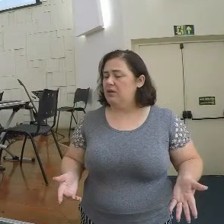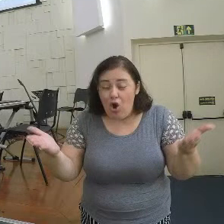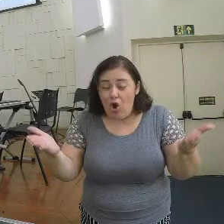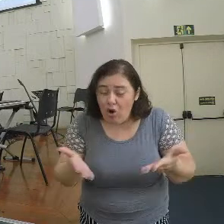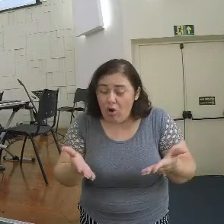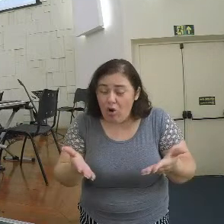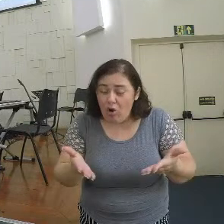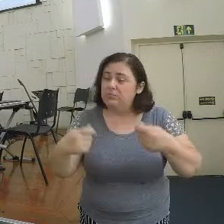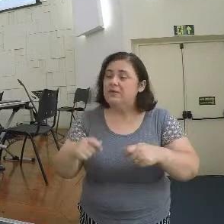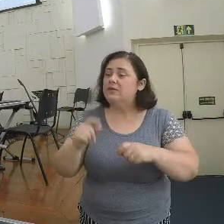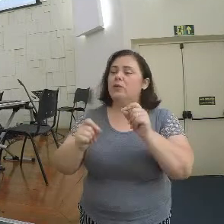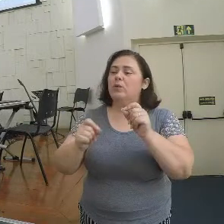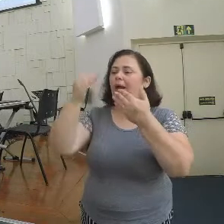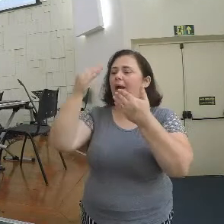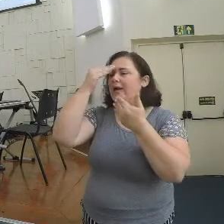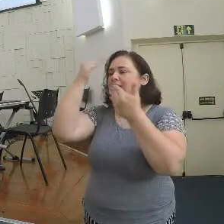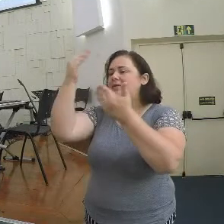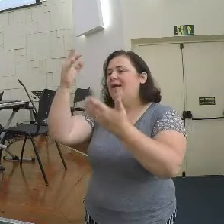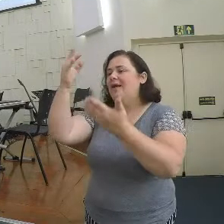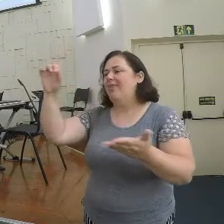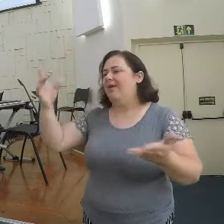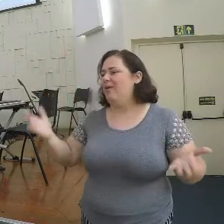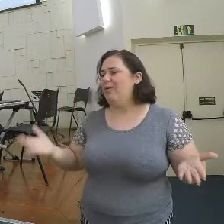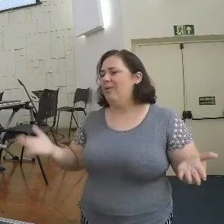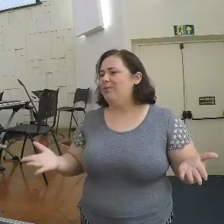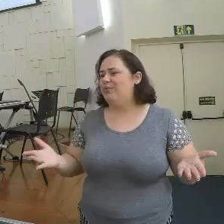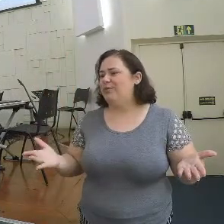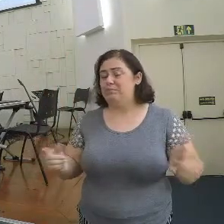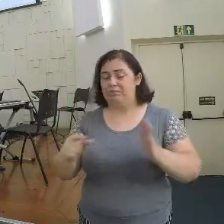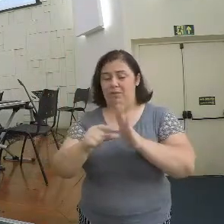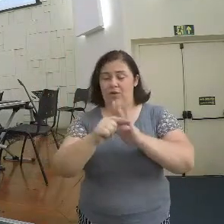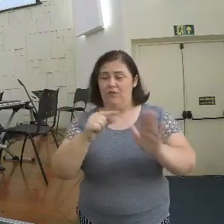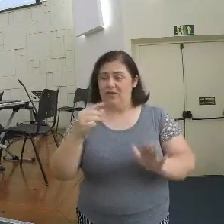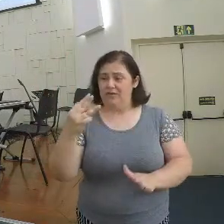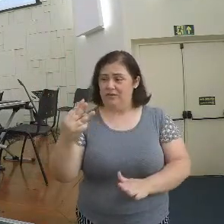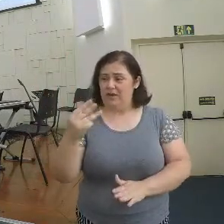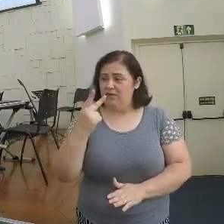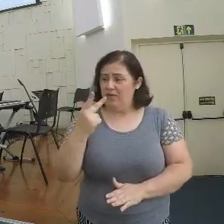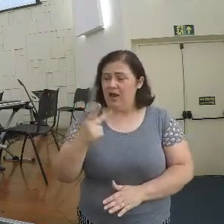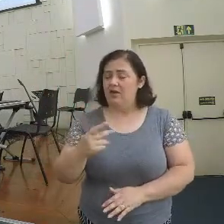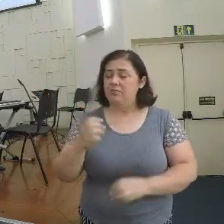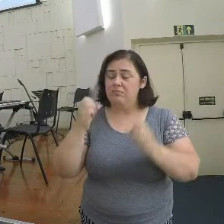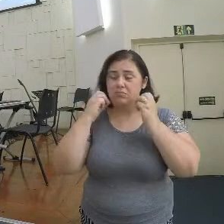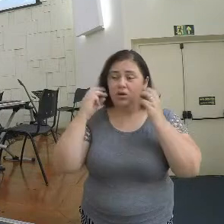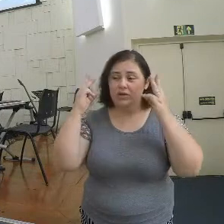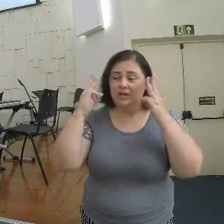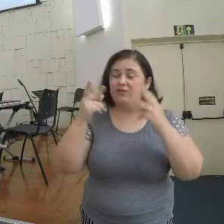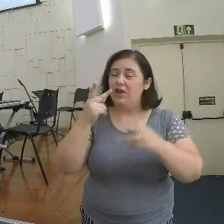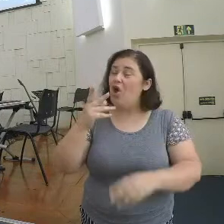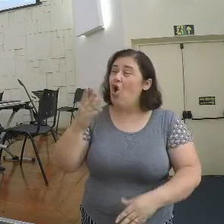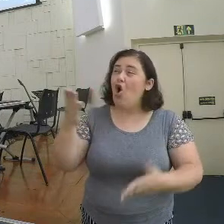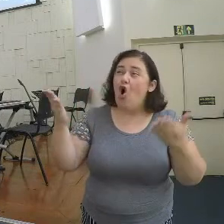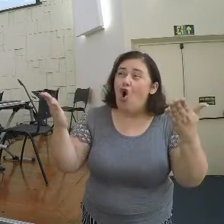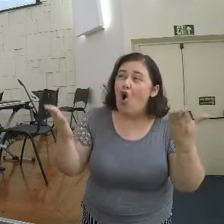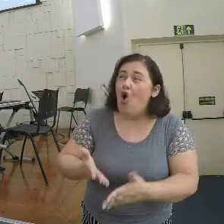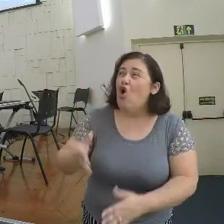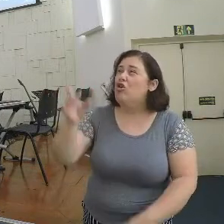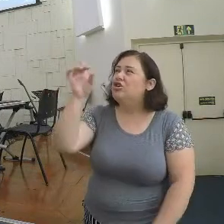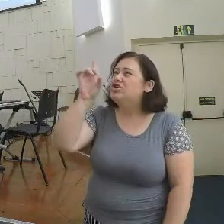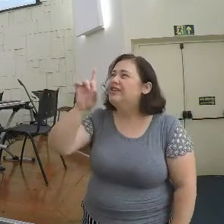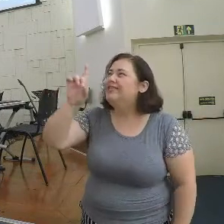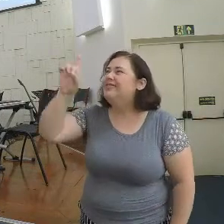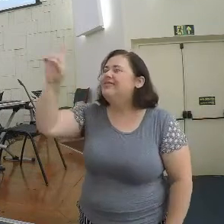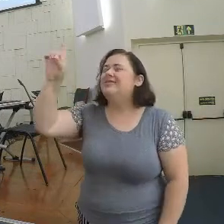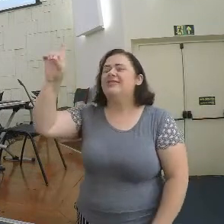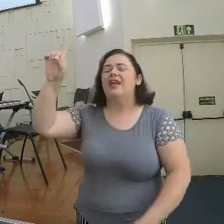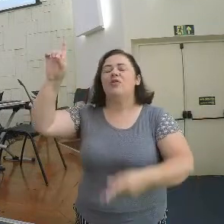estão passando a possuir. Versículo 3: hoje declaro ao Senhor teu Deus que entrei na terra que o